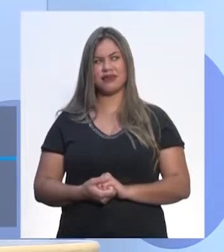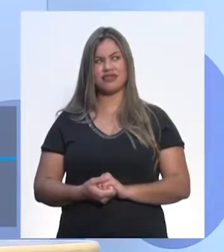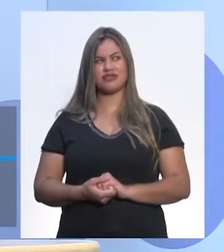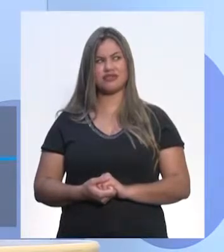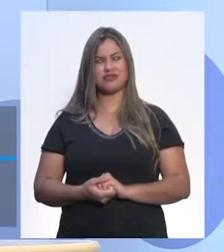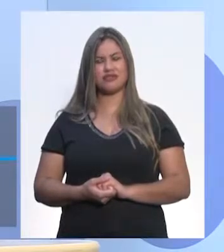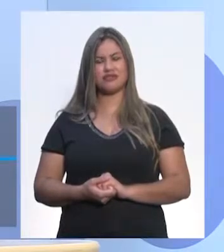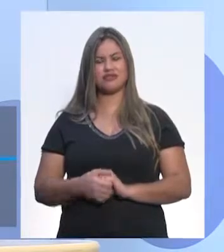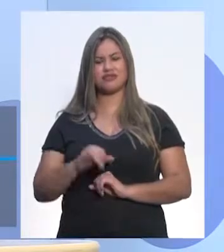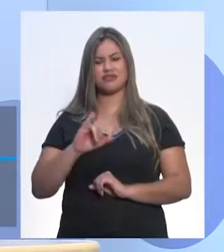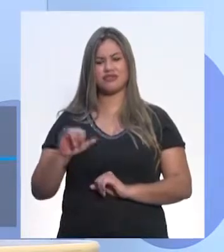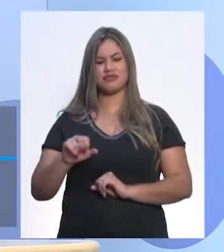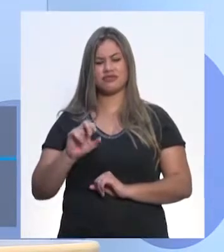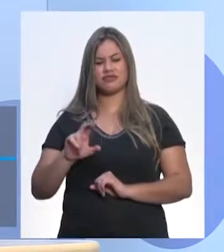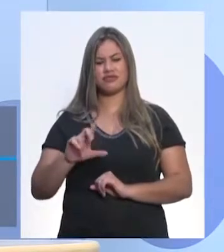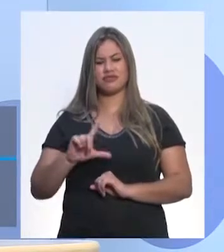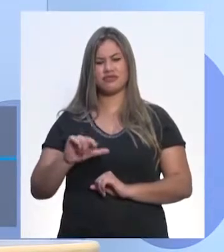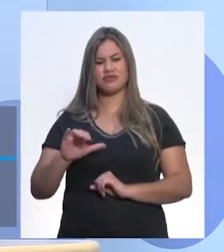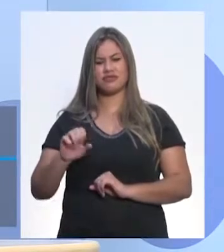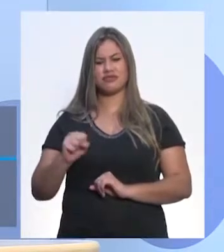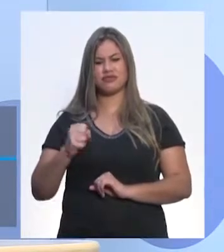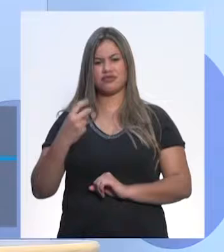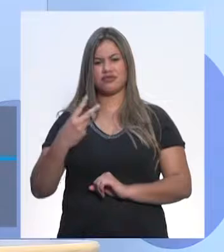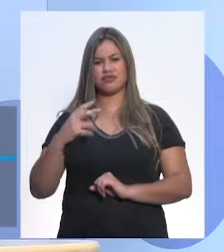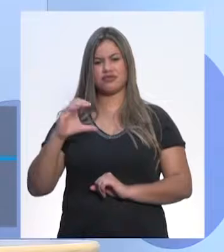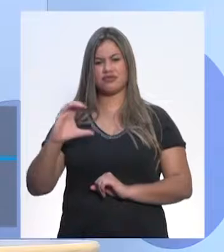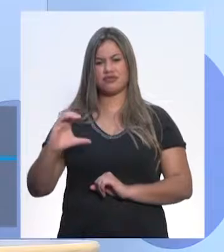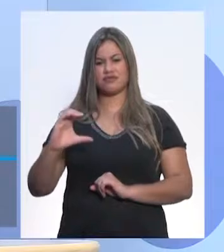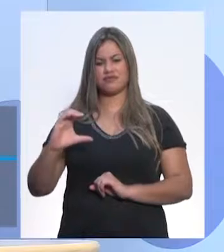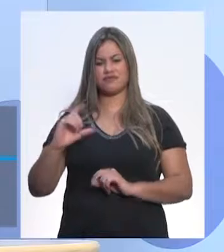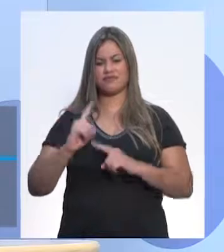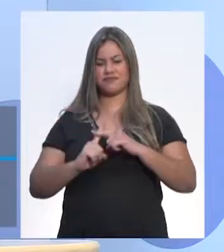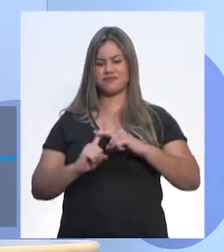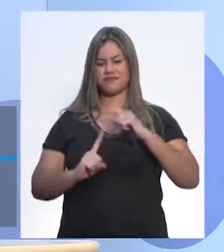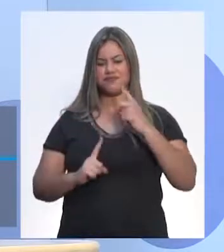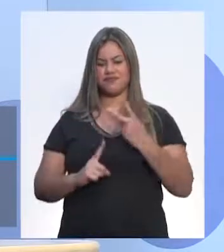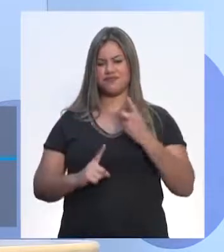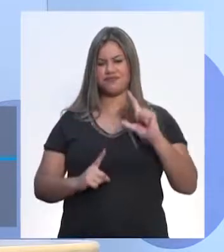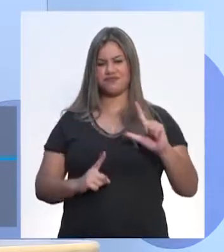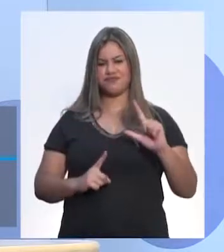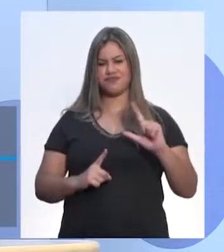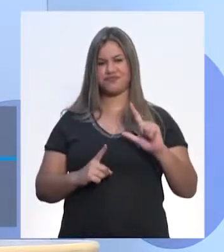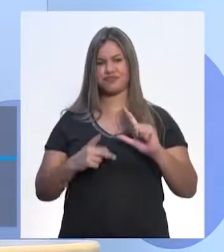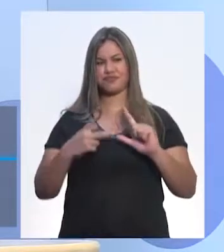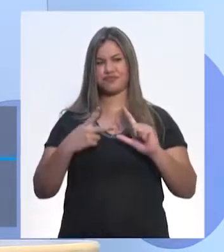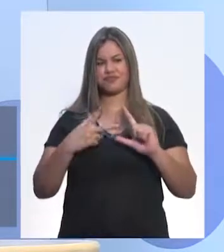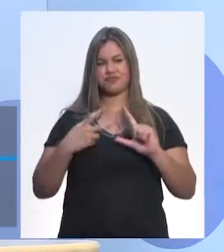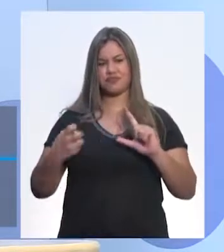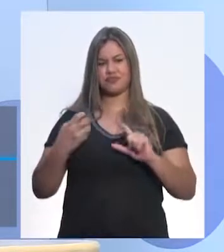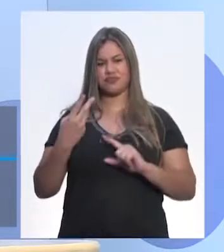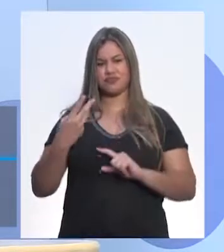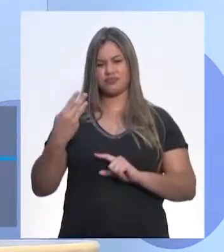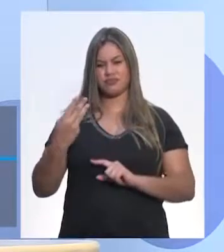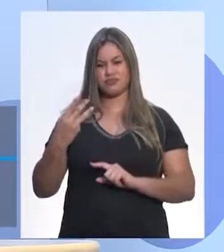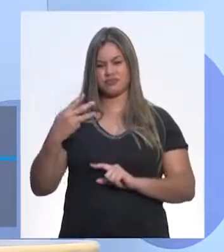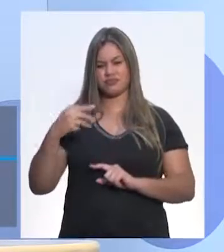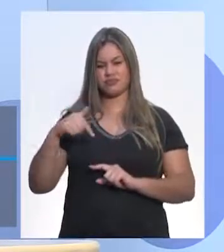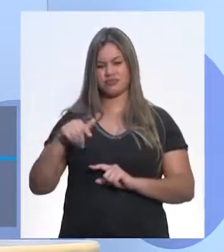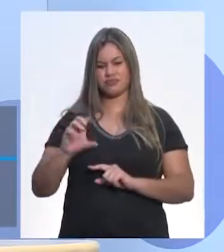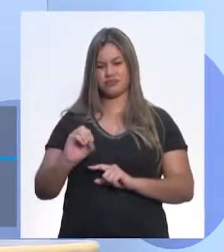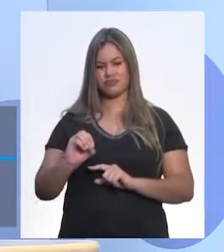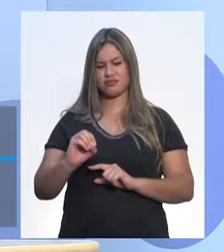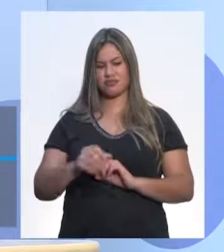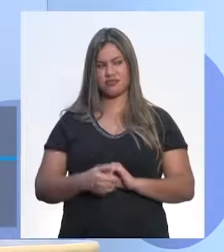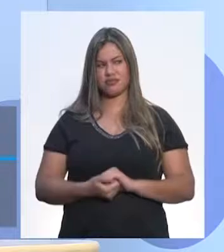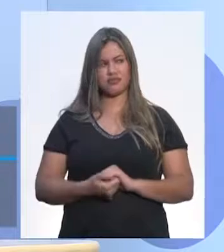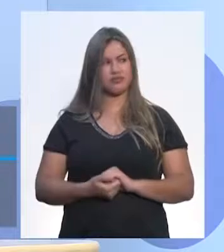Júlia colocou 2C mais 2L é igual a 370. Encontrei muito